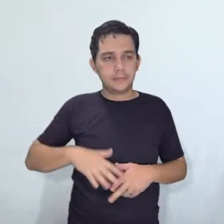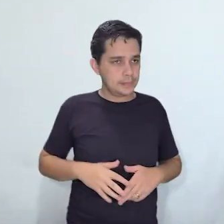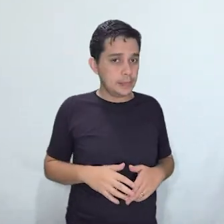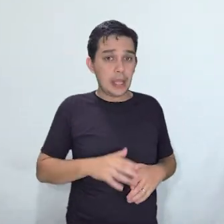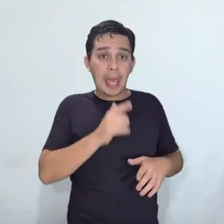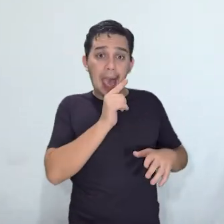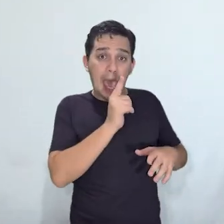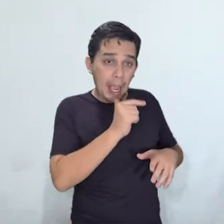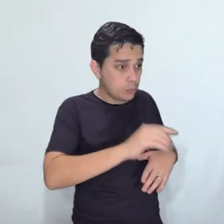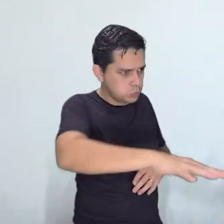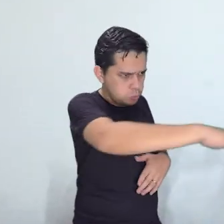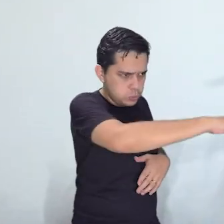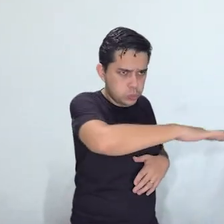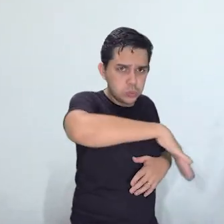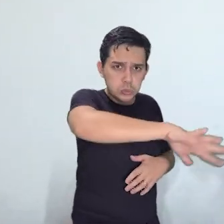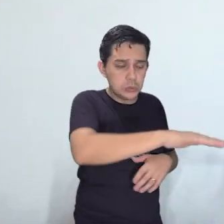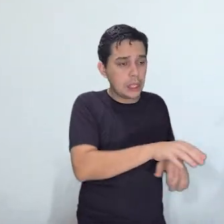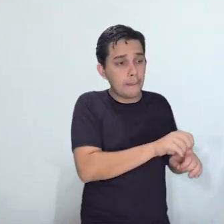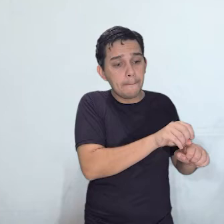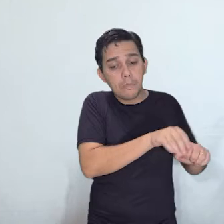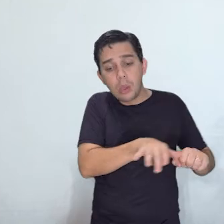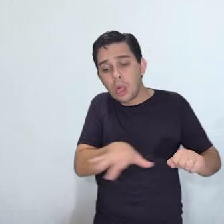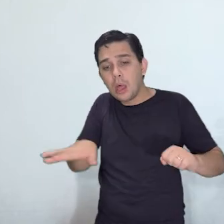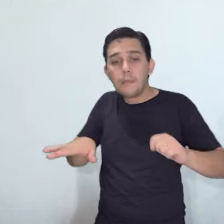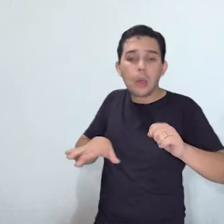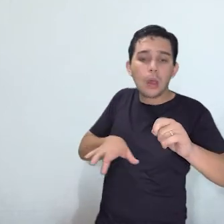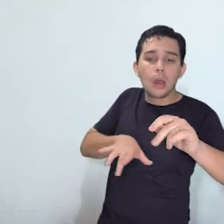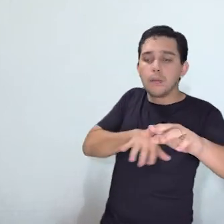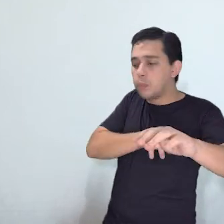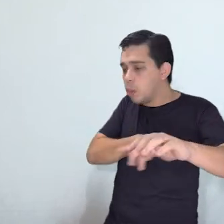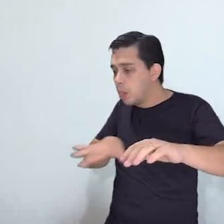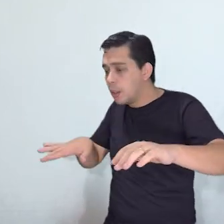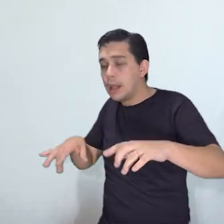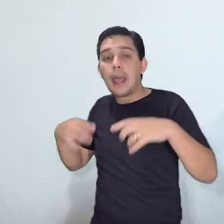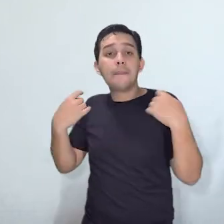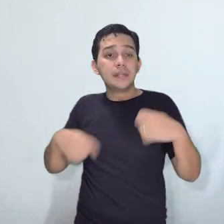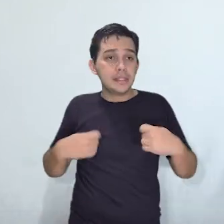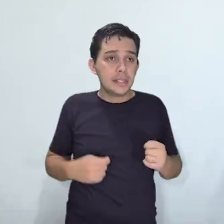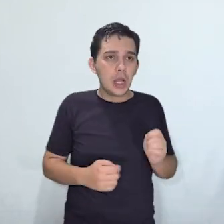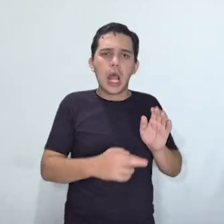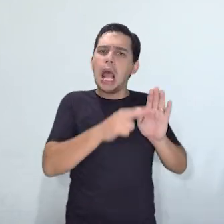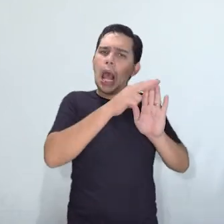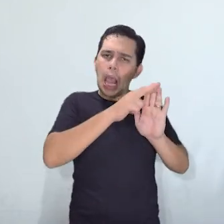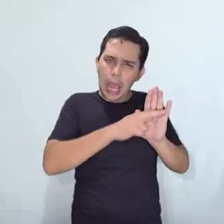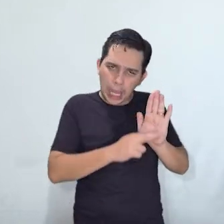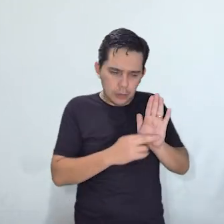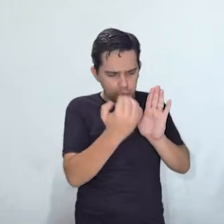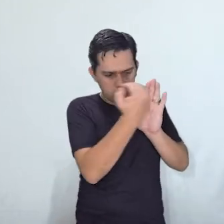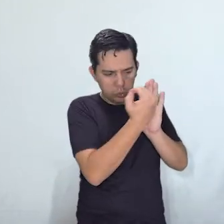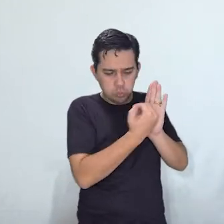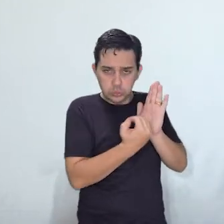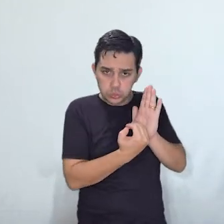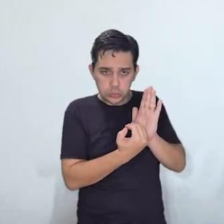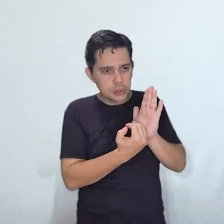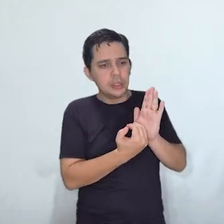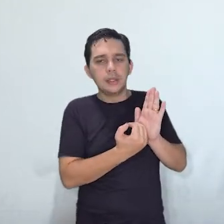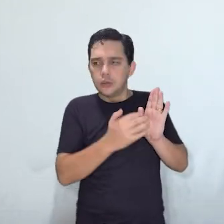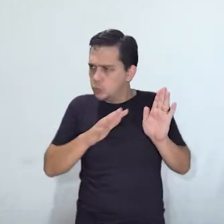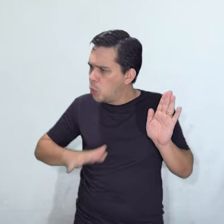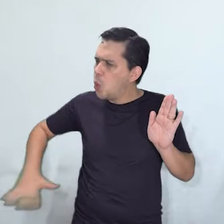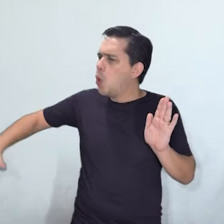destinada ao abastecimento público ao consumo humano, ela tenha padrões de potabilidade definidos em todo o